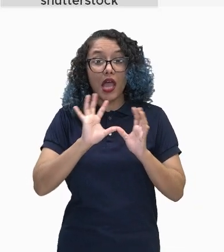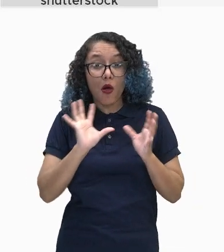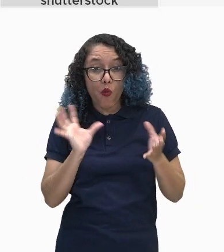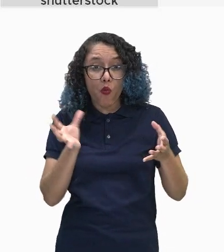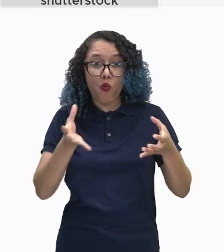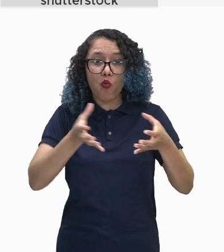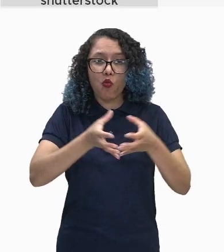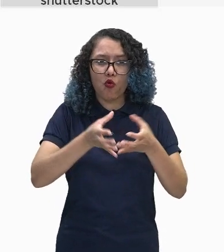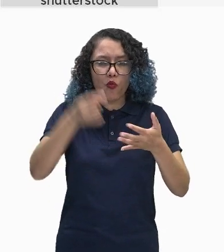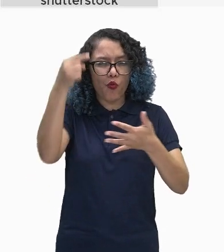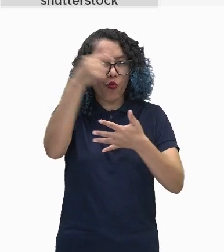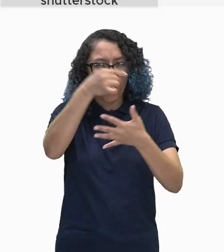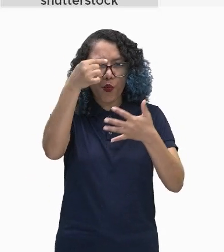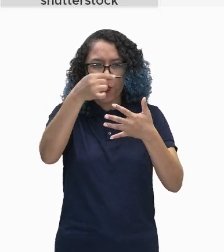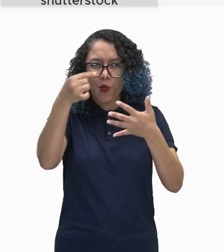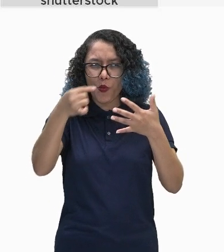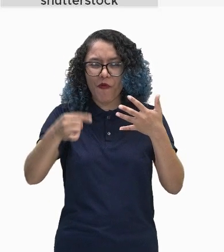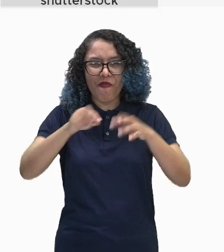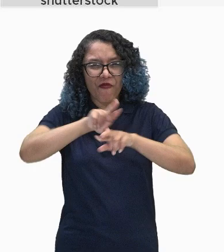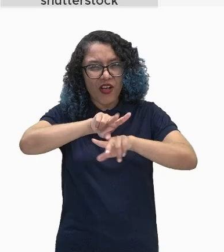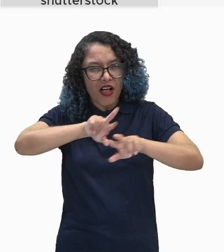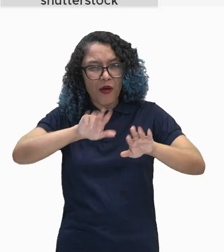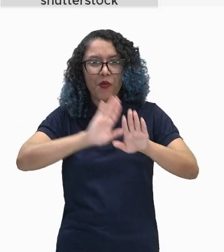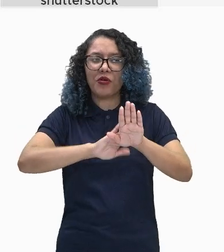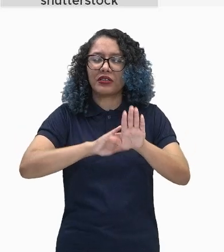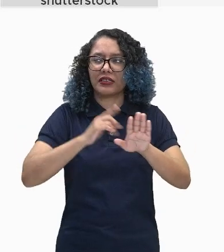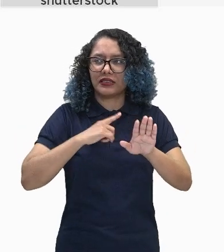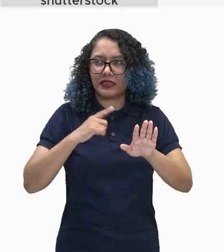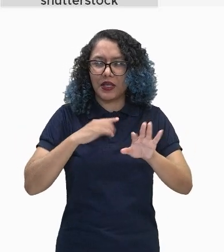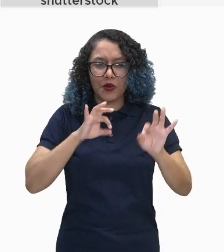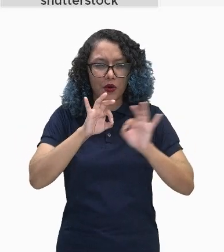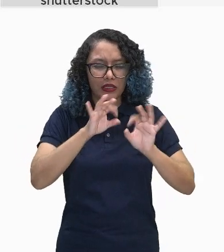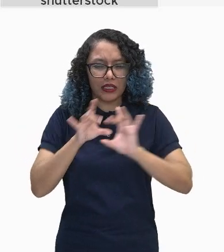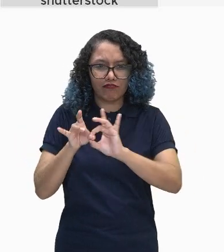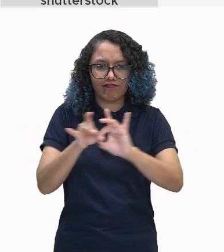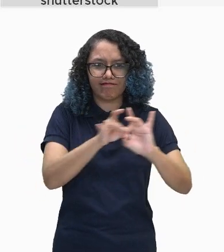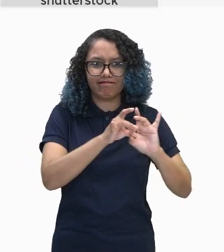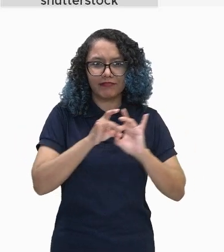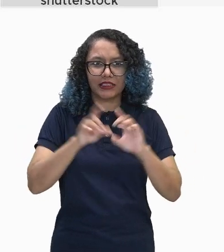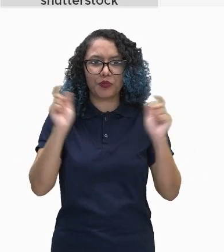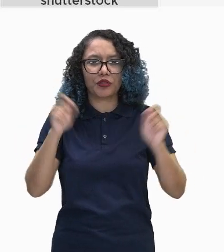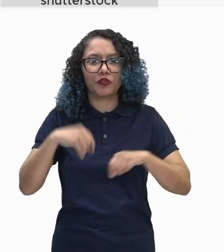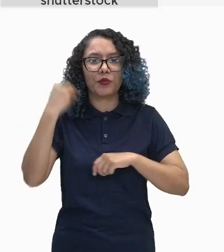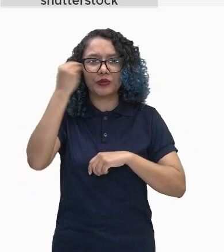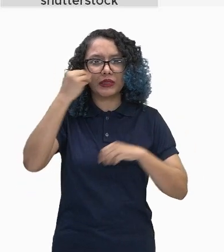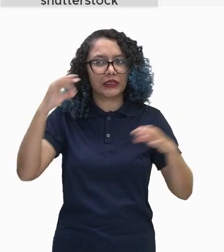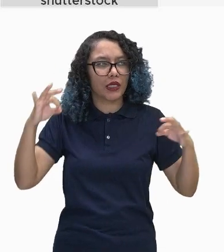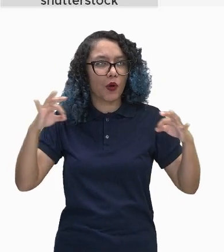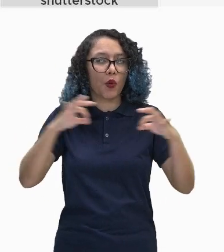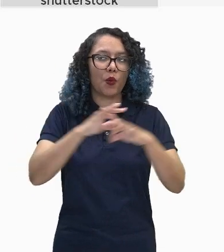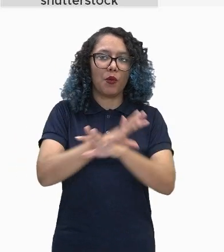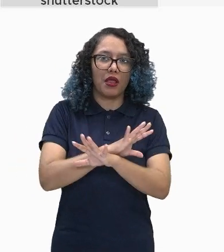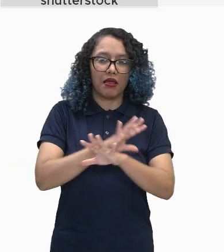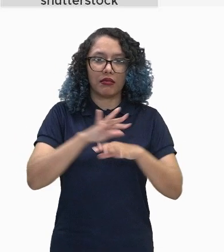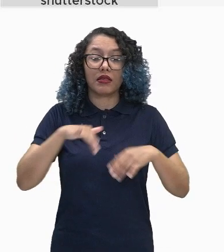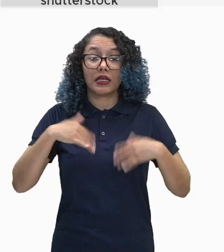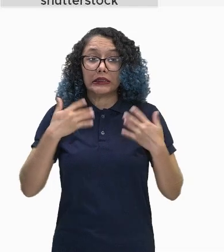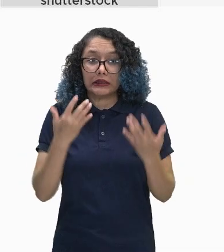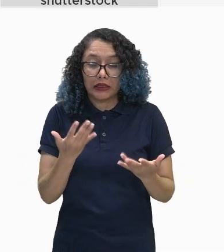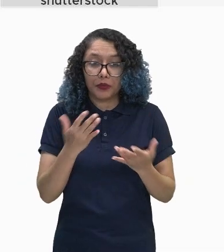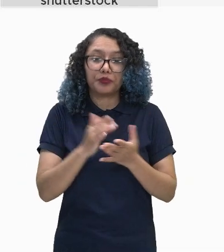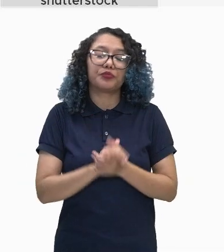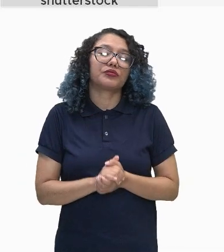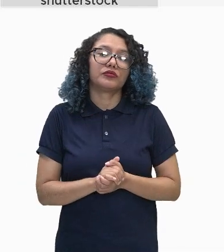inclui vários elementos que trabalham juntos para criar a experiência completa. Então, aí observando